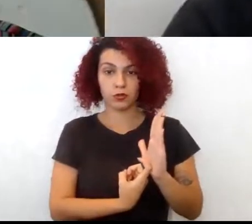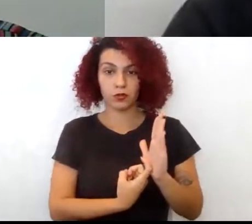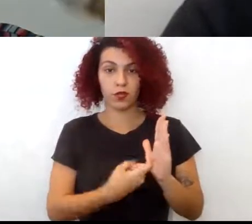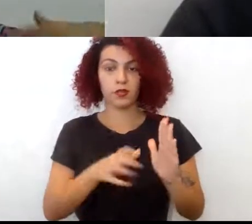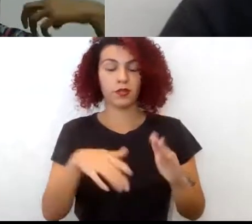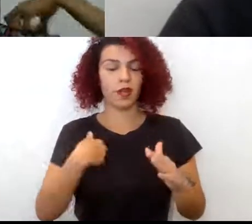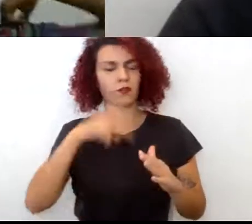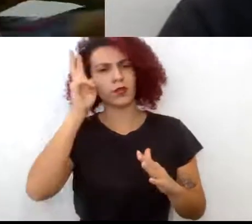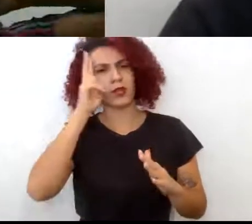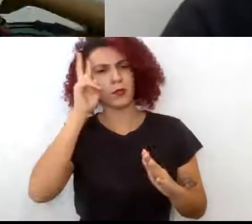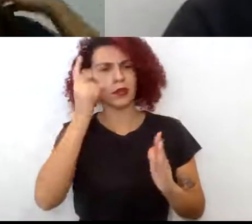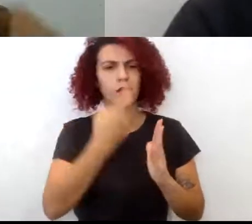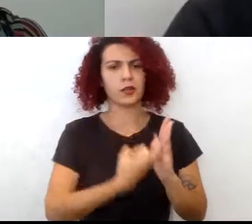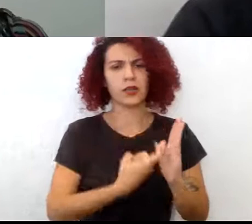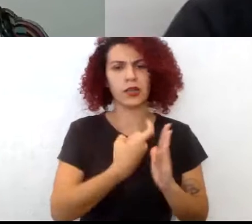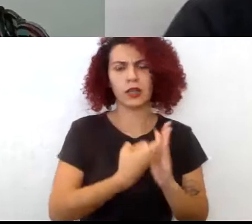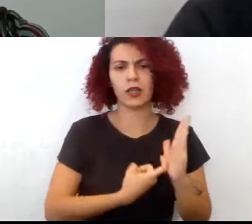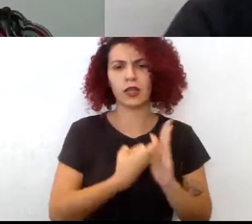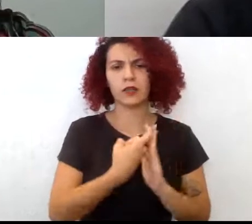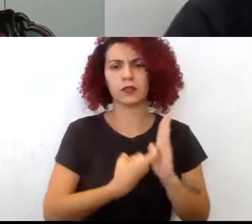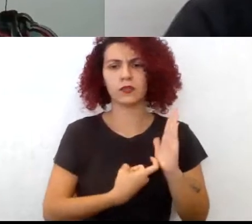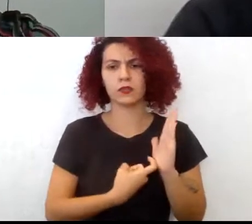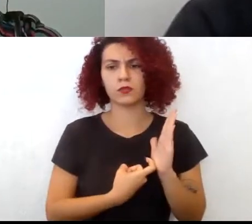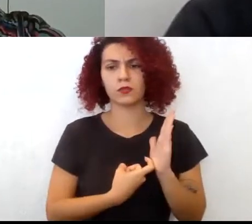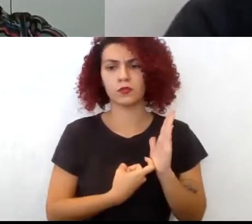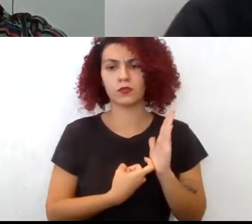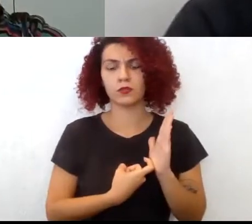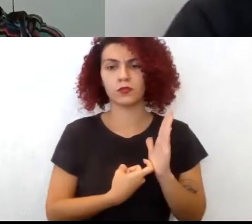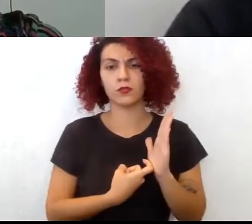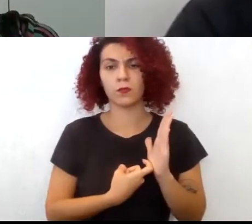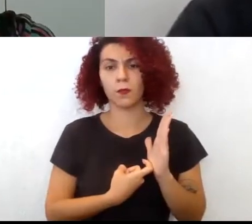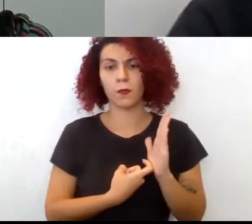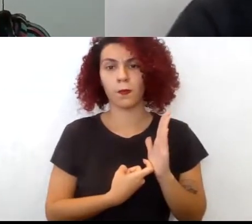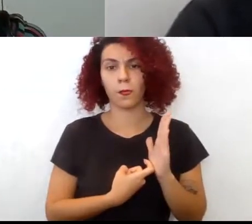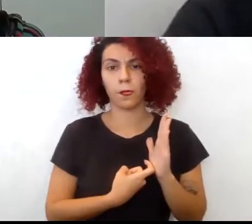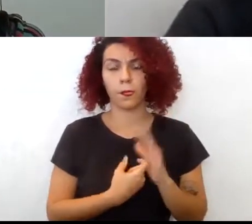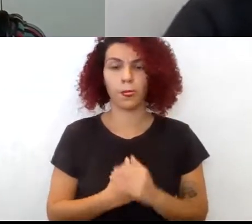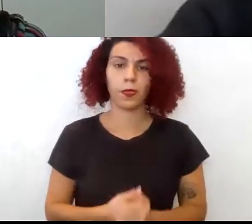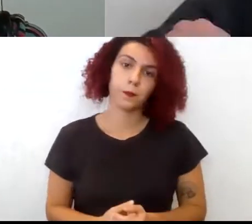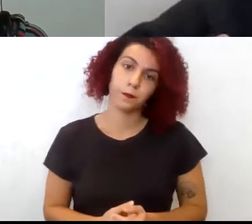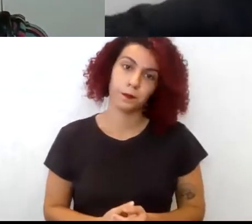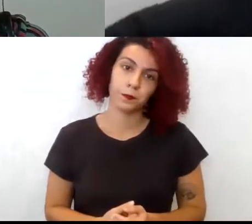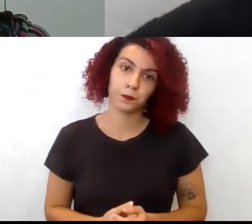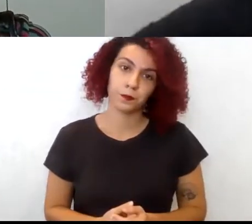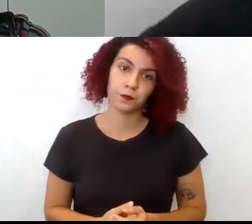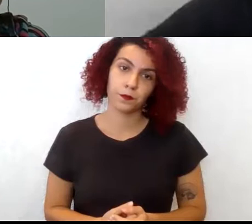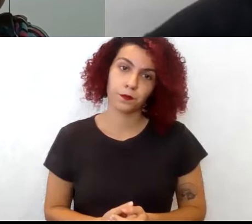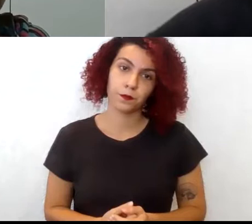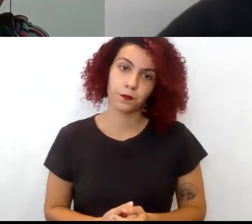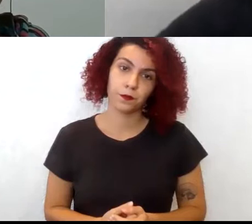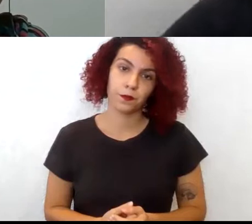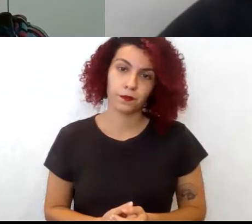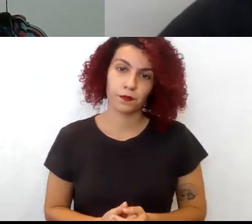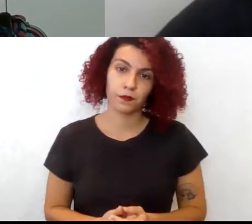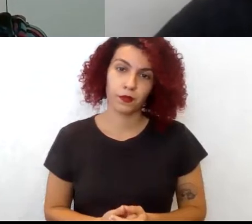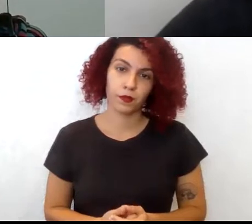texto eu fui lá e outras coisas que eu montando outras coisas revisando algumas coisas e E aí eu lembrei muito desde que